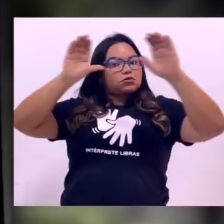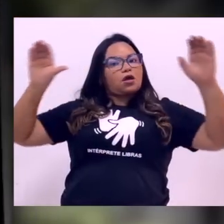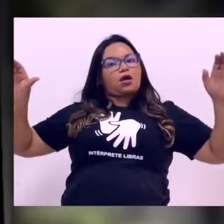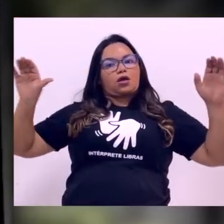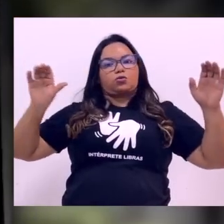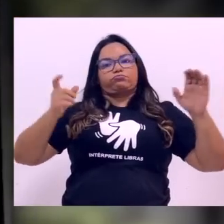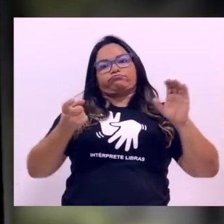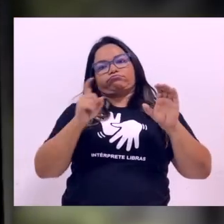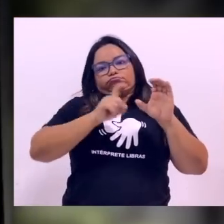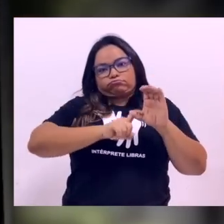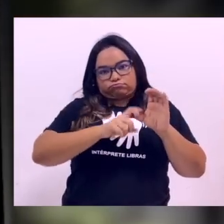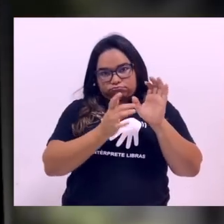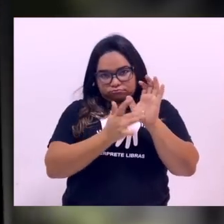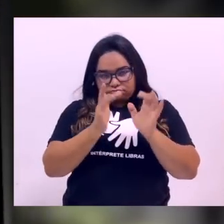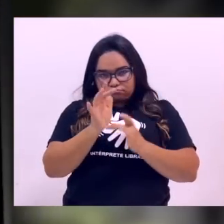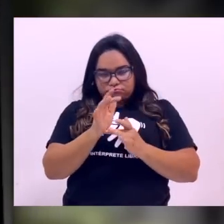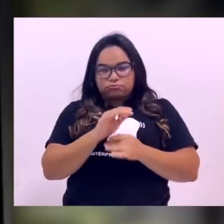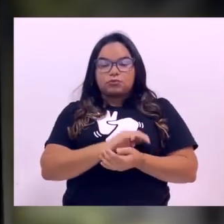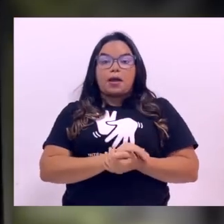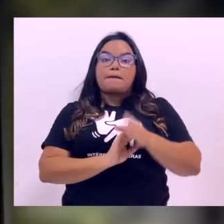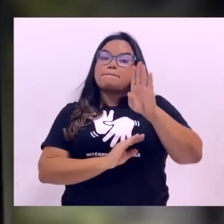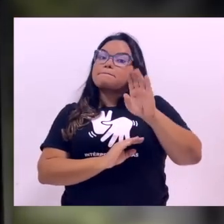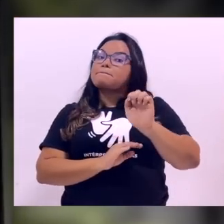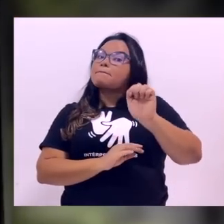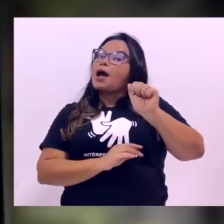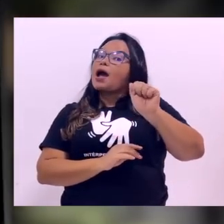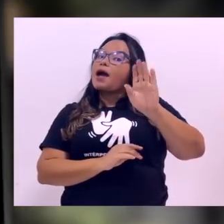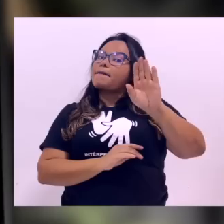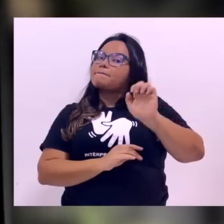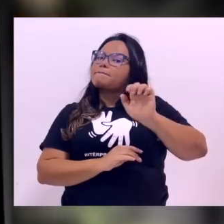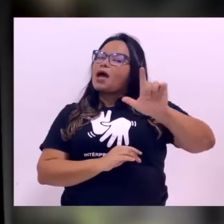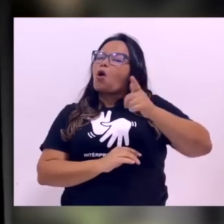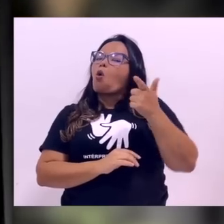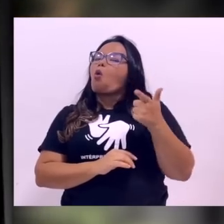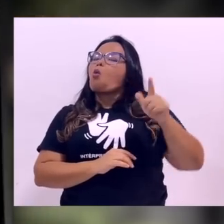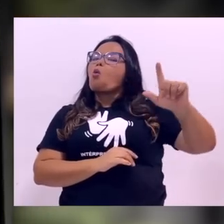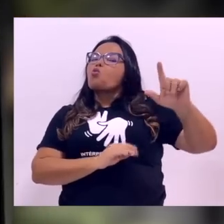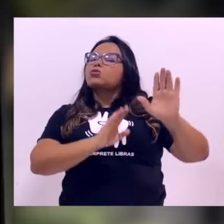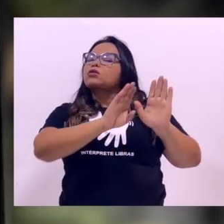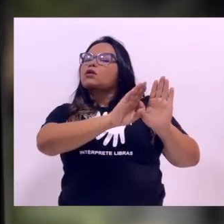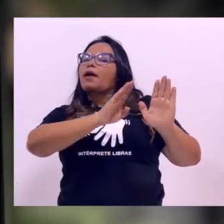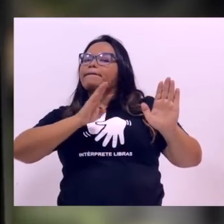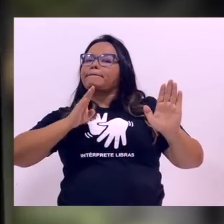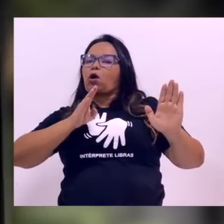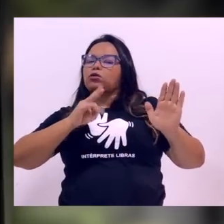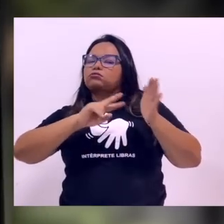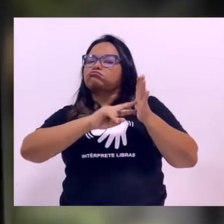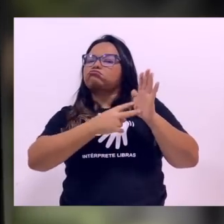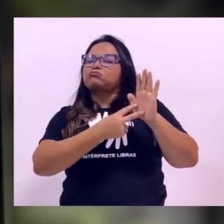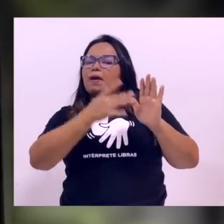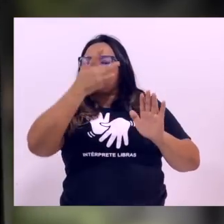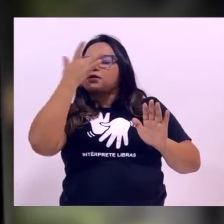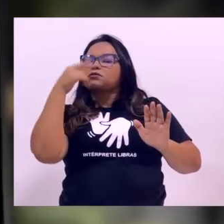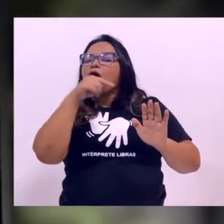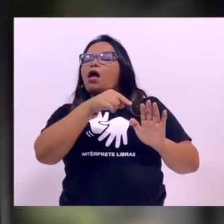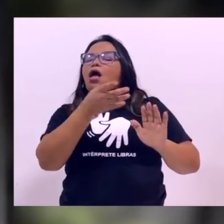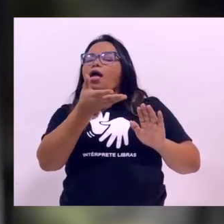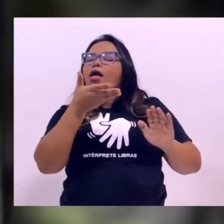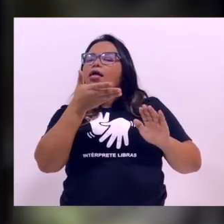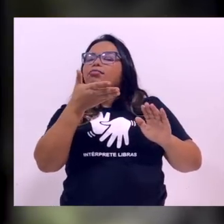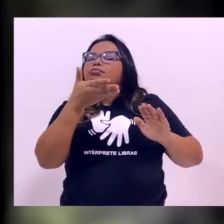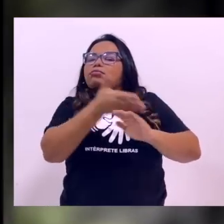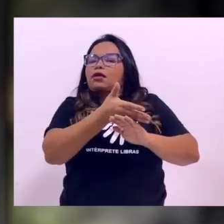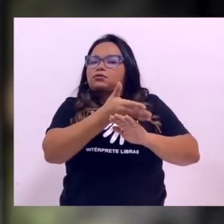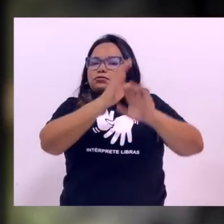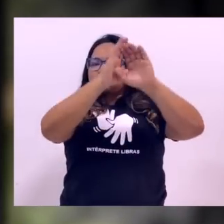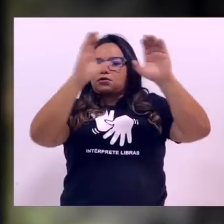entrada para o céu. Babel representa uma outra entrada, um portal, uma porta por onde alguém